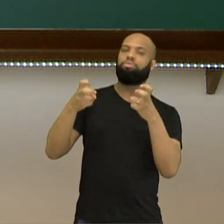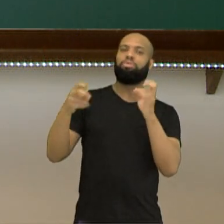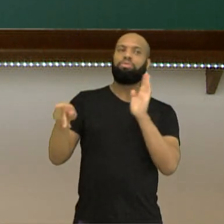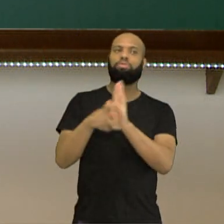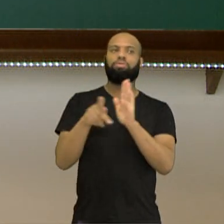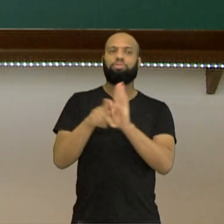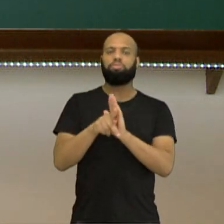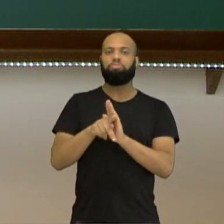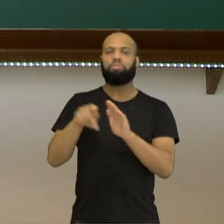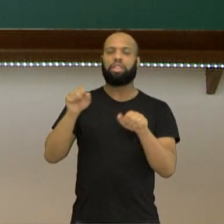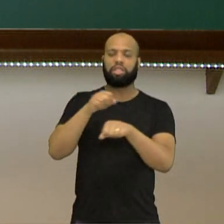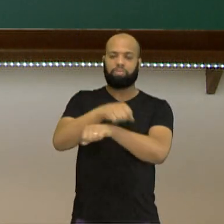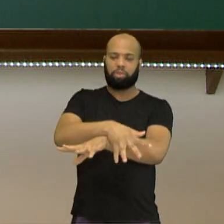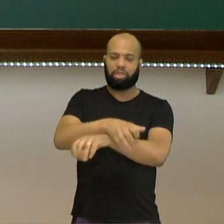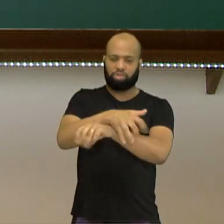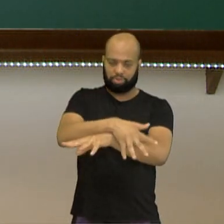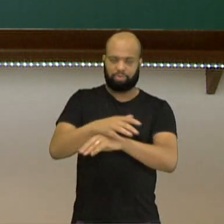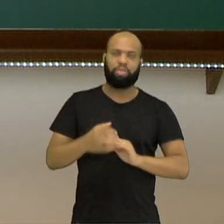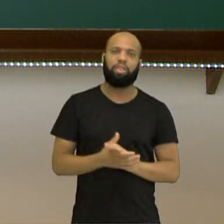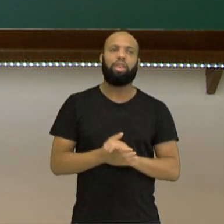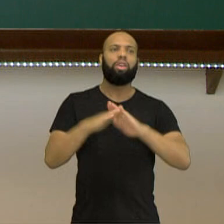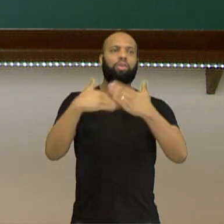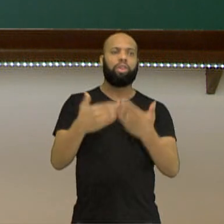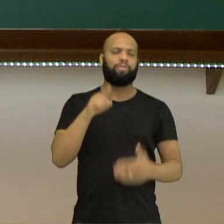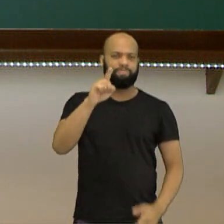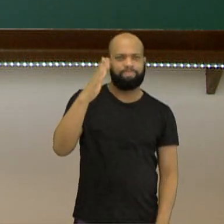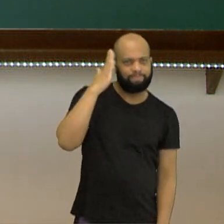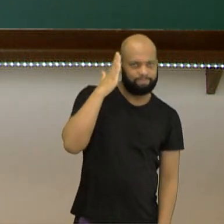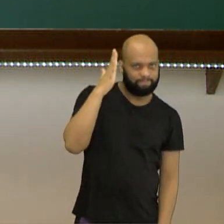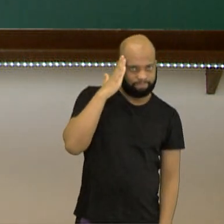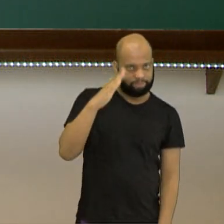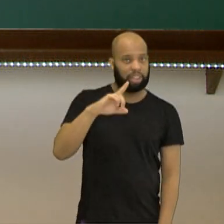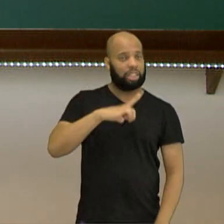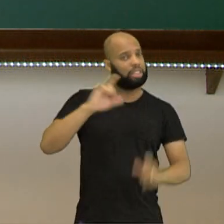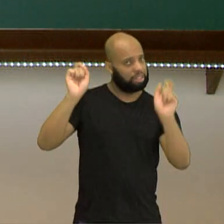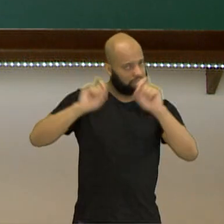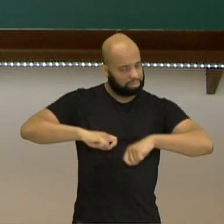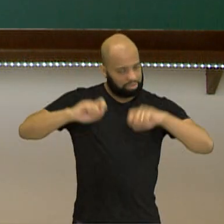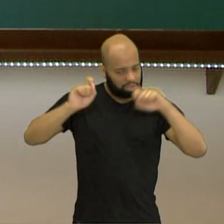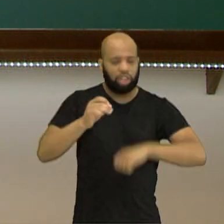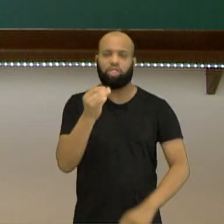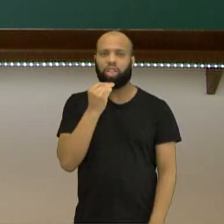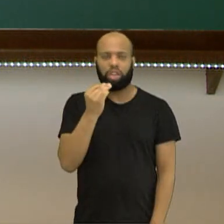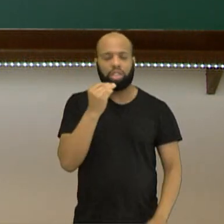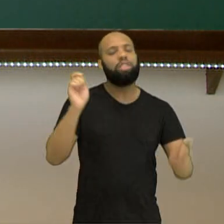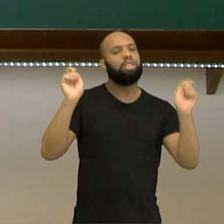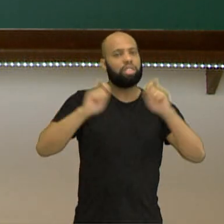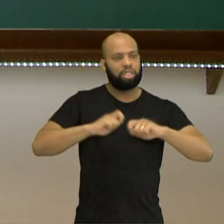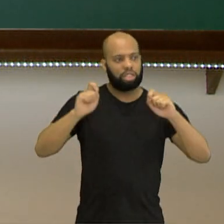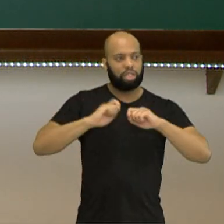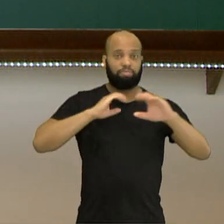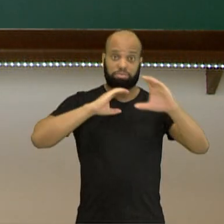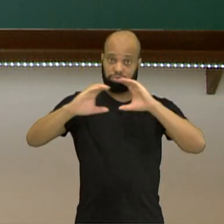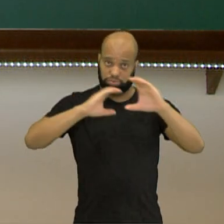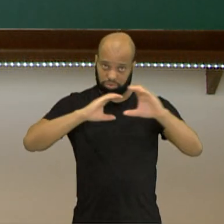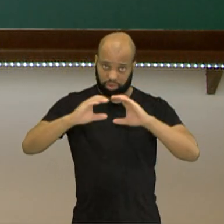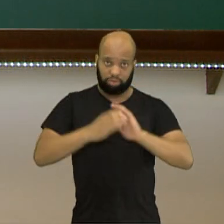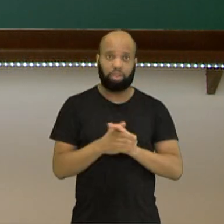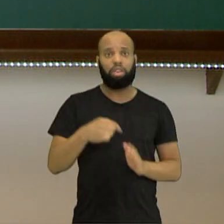esse veículo de comunicação. Então, sabia que há essa possibilidade de se comunicar? Como eu falei, eu